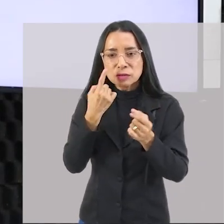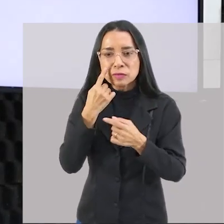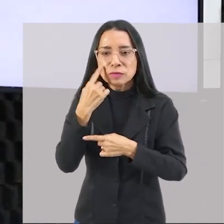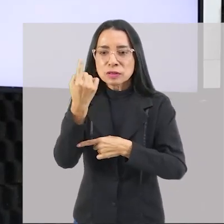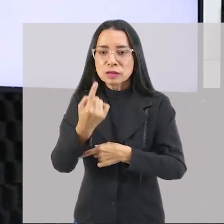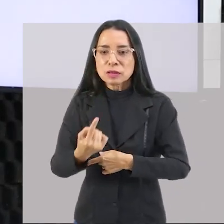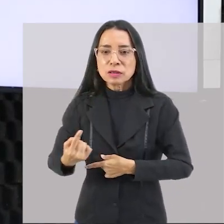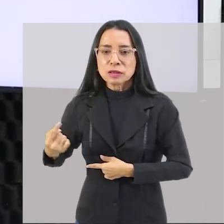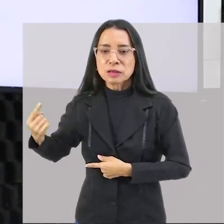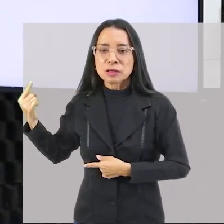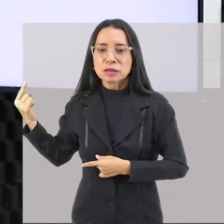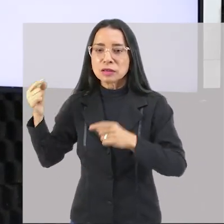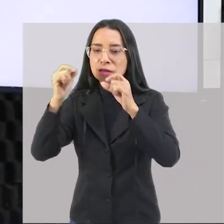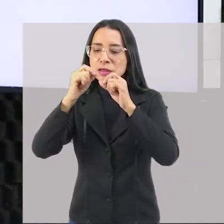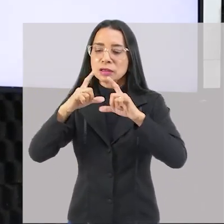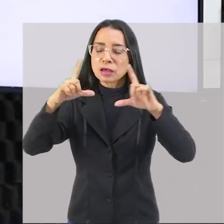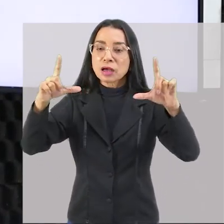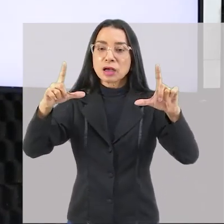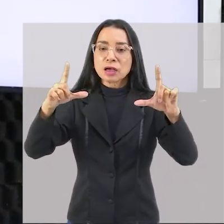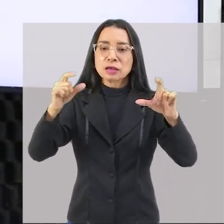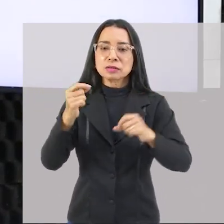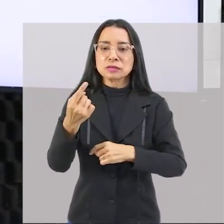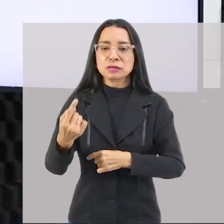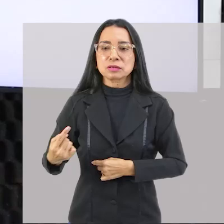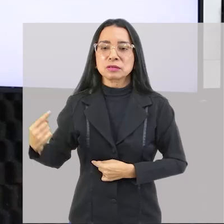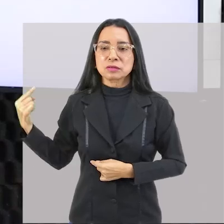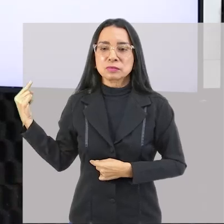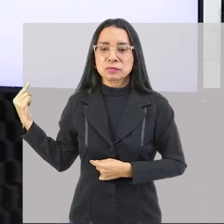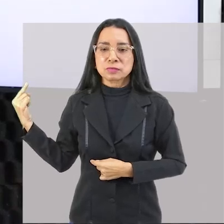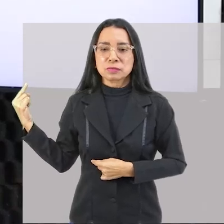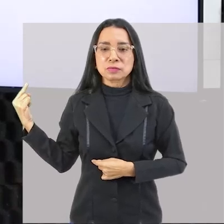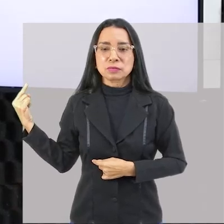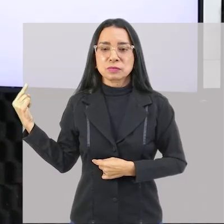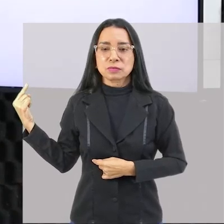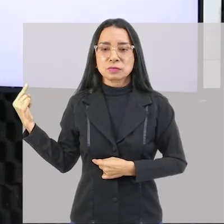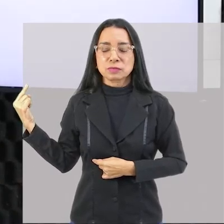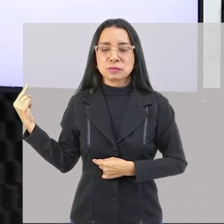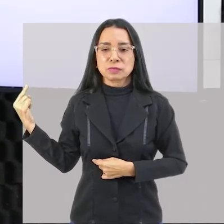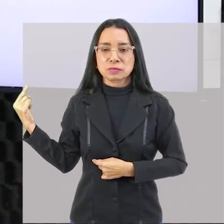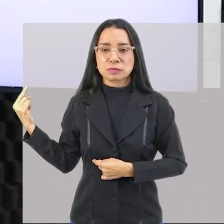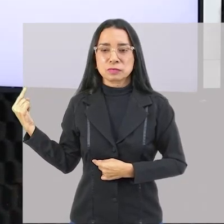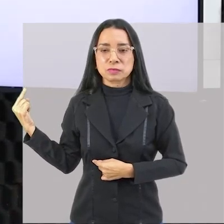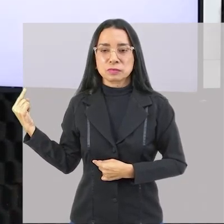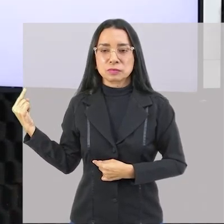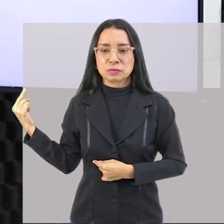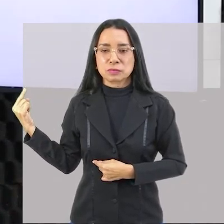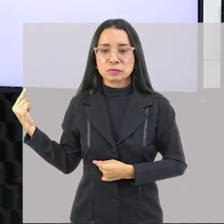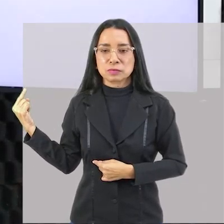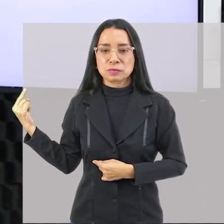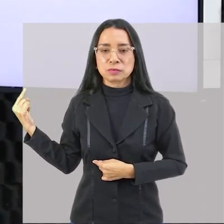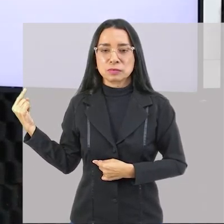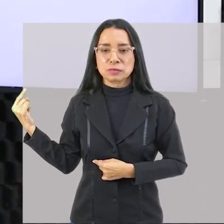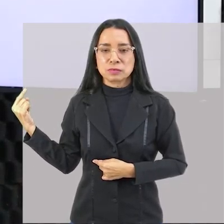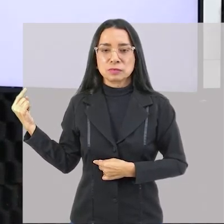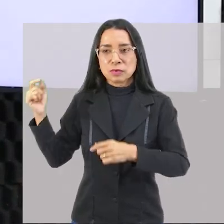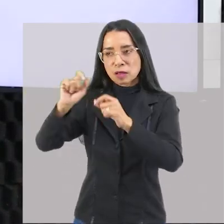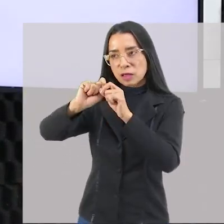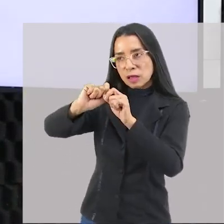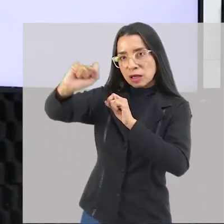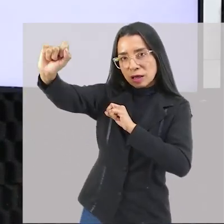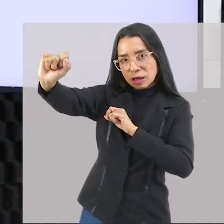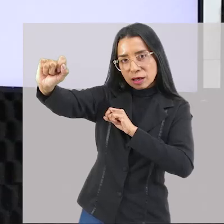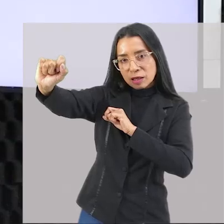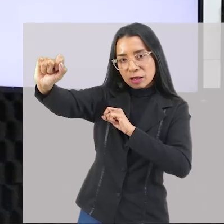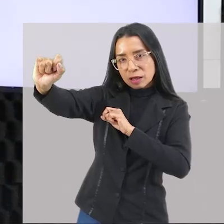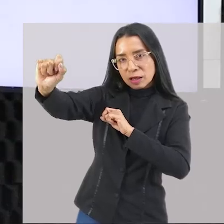maiores? Quadro 1, todas de Portinari. Menino no balanço. Quadro 2, menino com estilingue. Estilingue é o que a gente chama